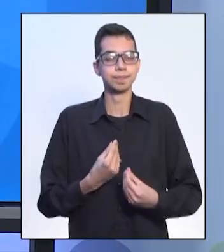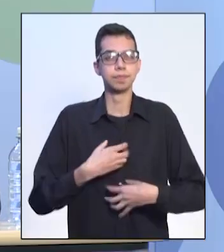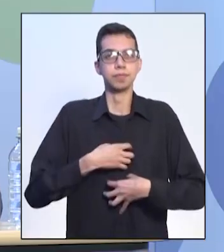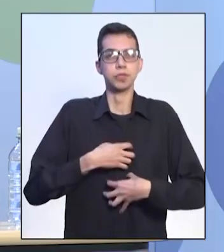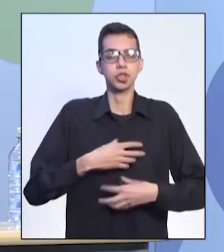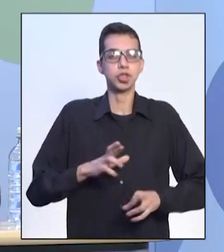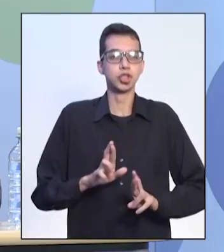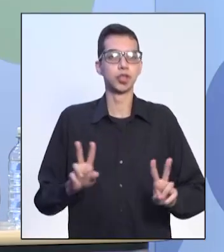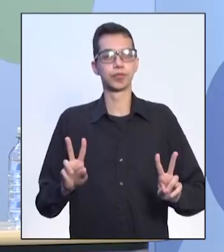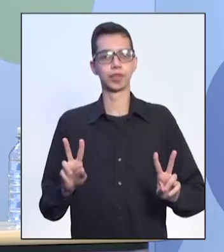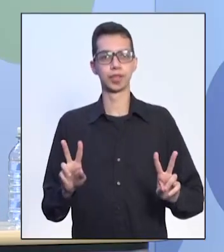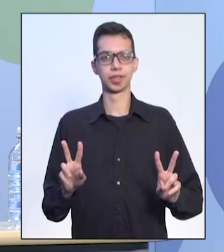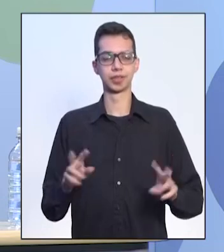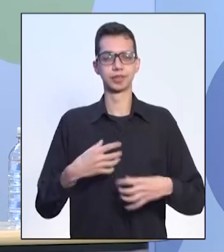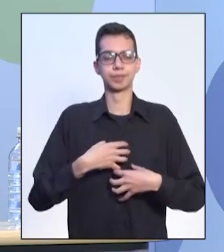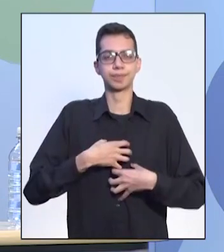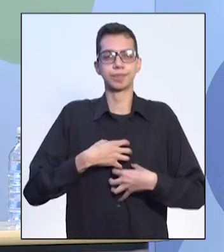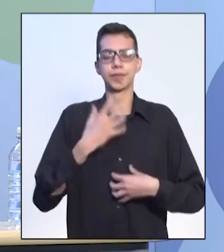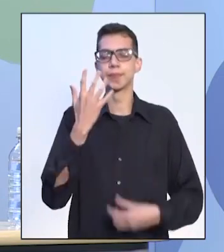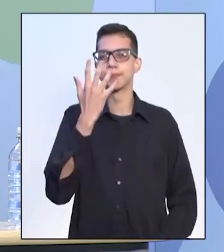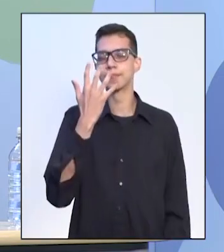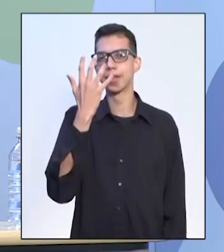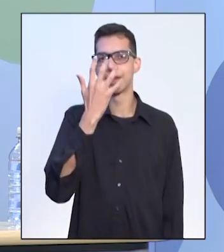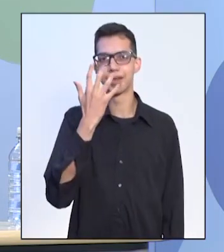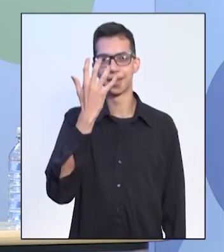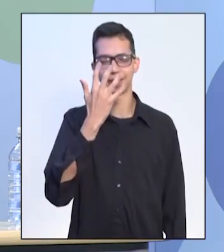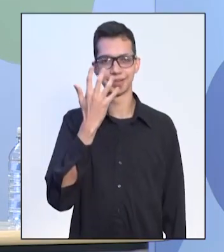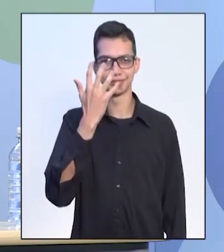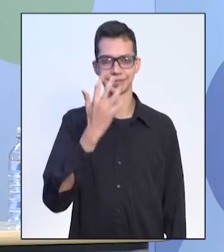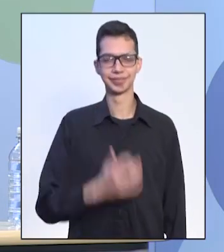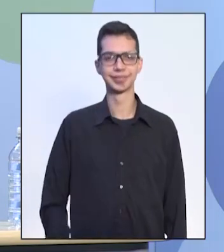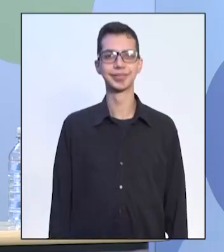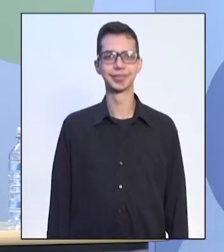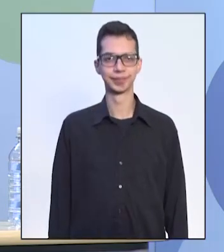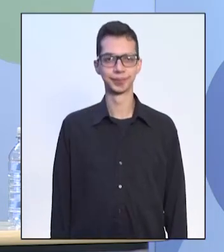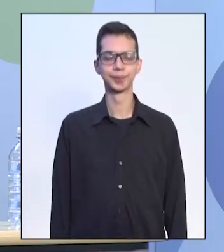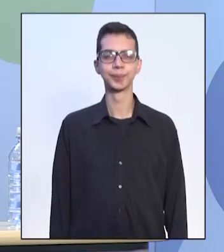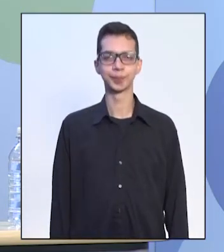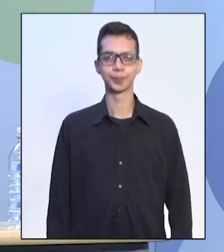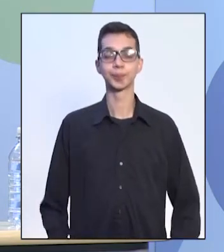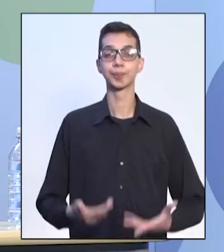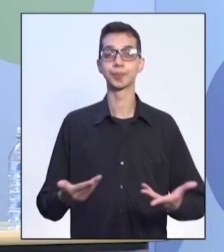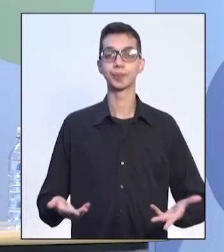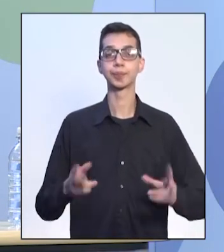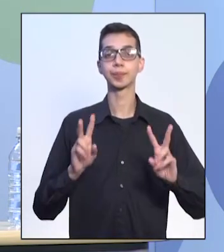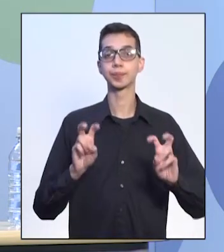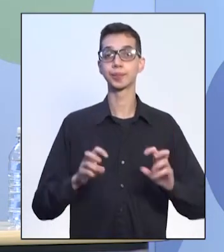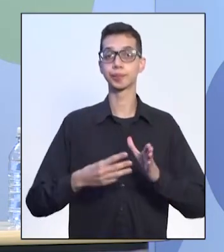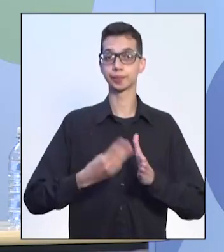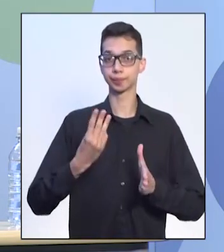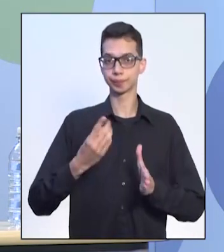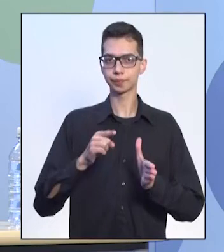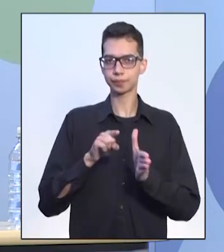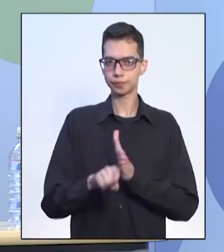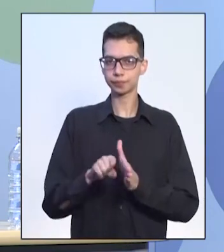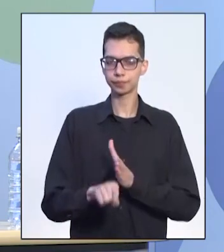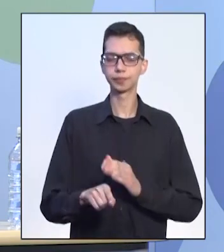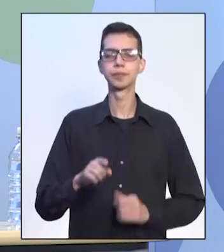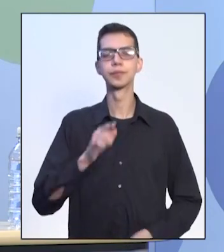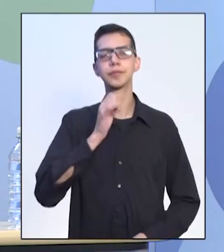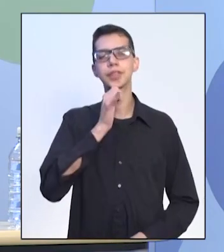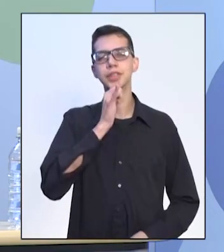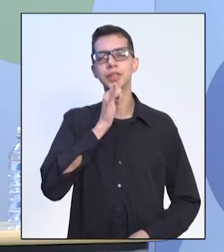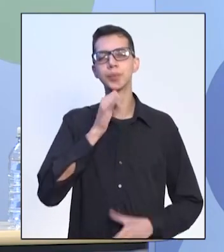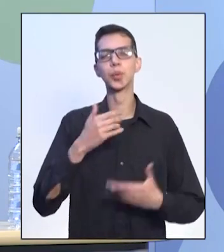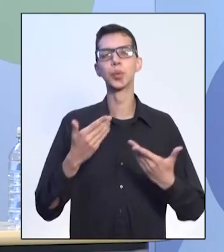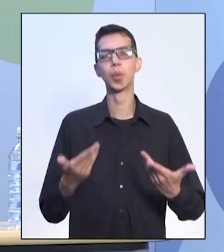diferente que a paixão causa na gente, né? Em relação à terceira pergunta, qual exemplo vocês